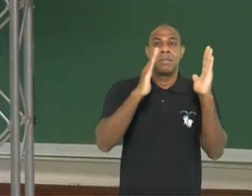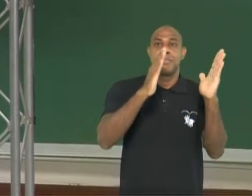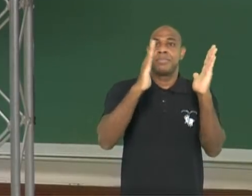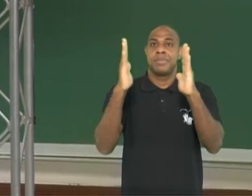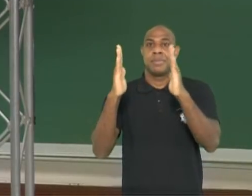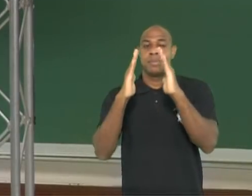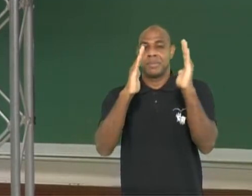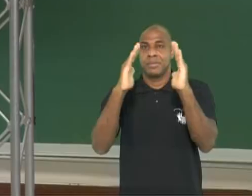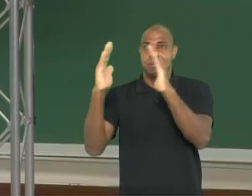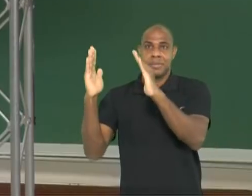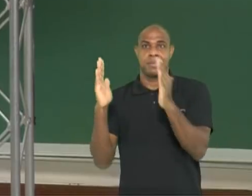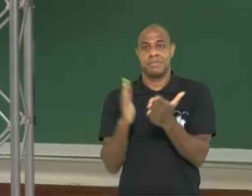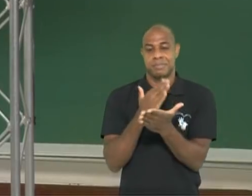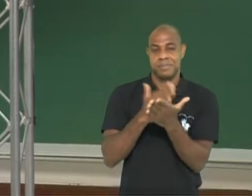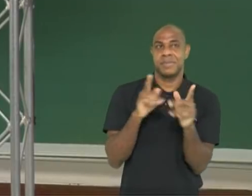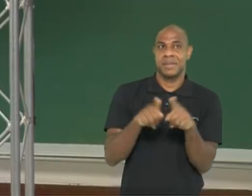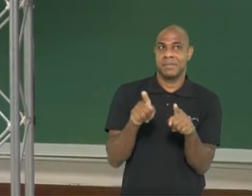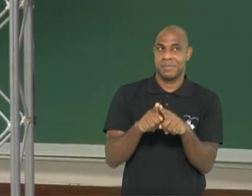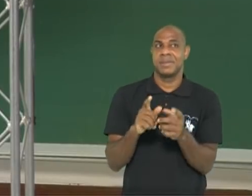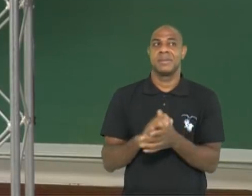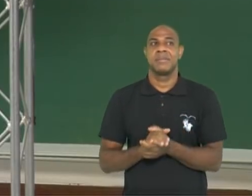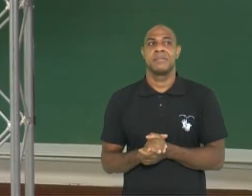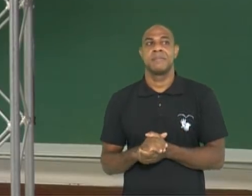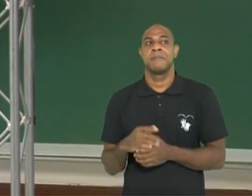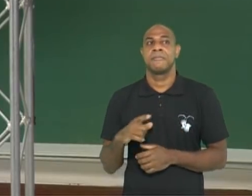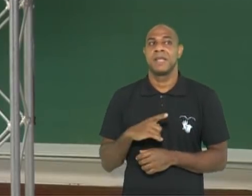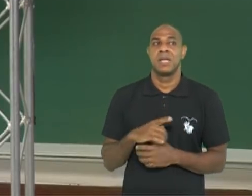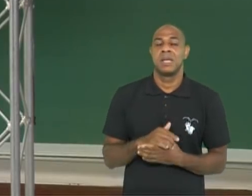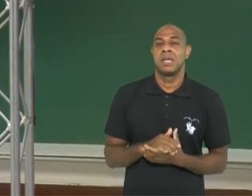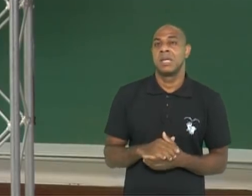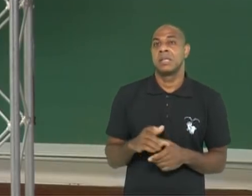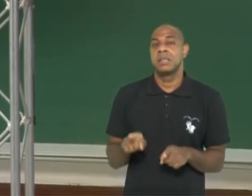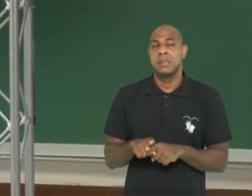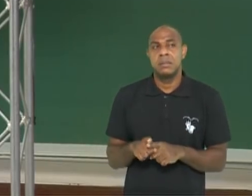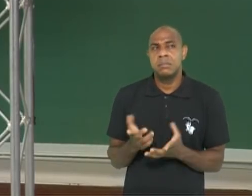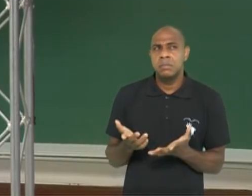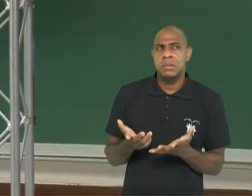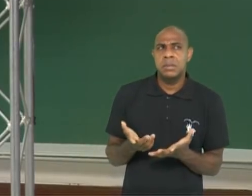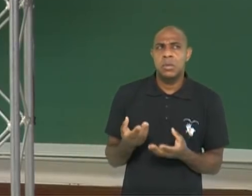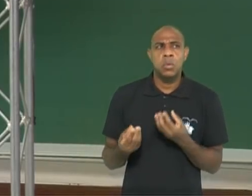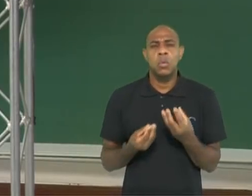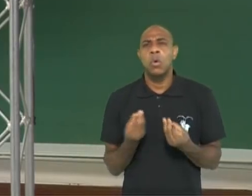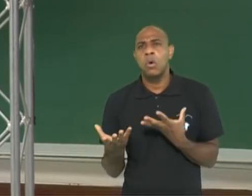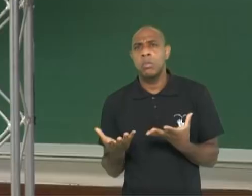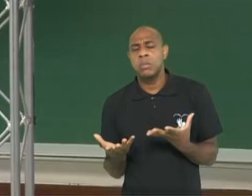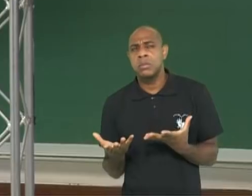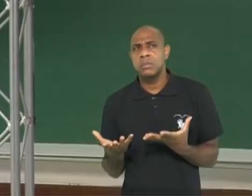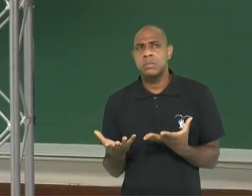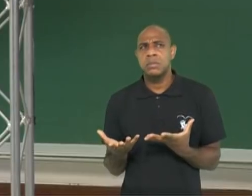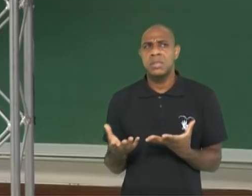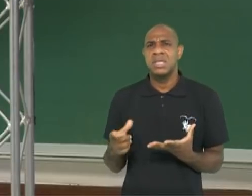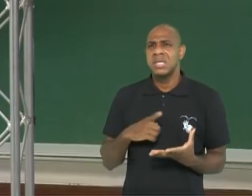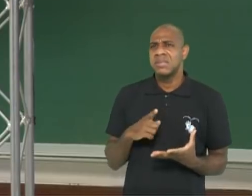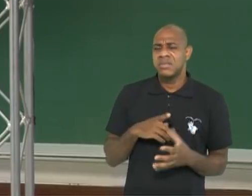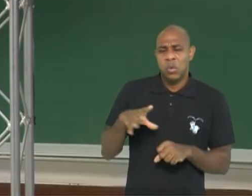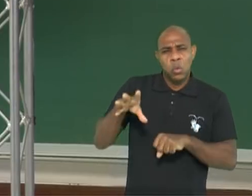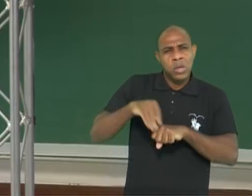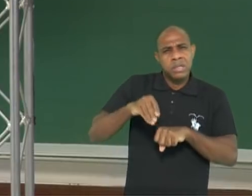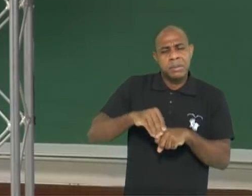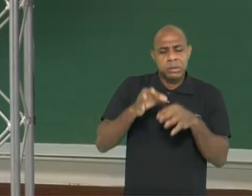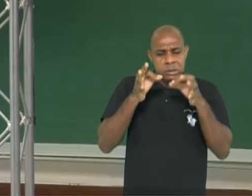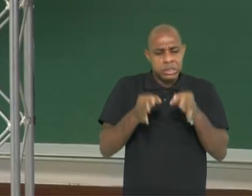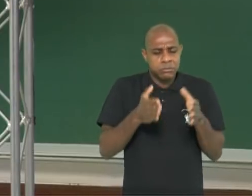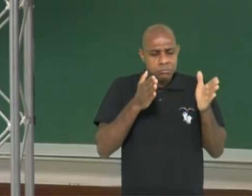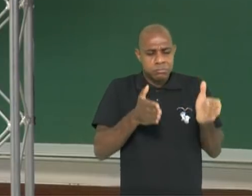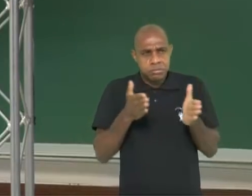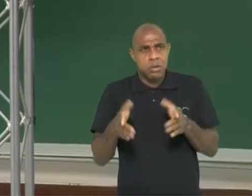abadias, manter esse conhecimento. Professor, mas e daí nessa de manter, será que eles mantinham todo o conhecimento certinho? Ou eles